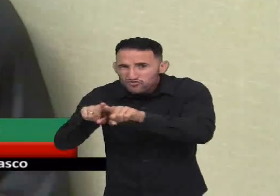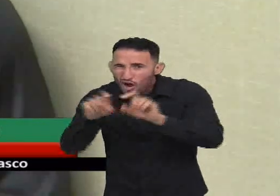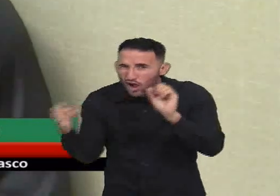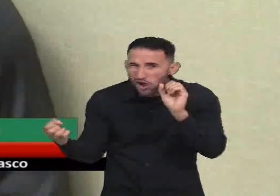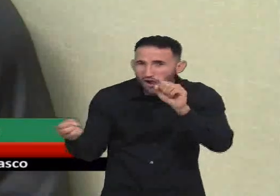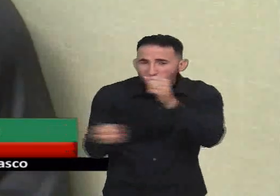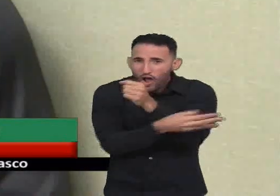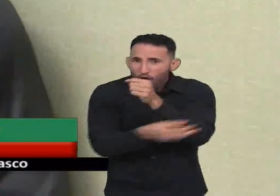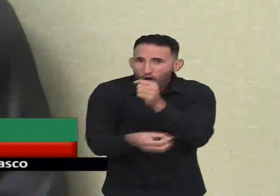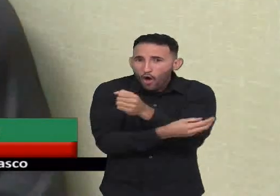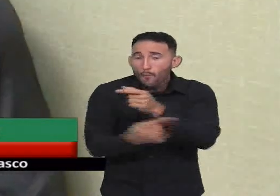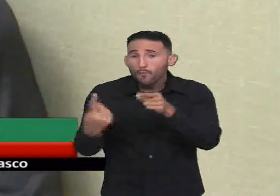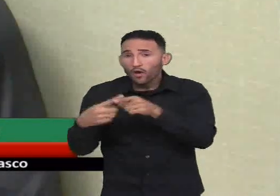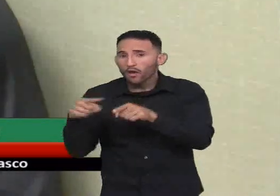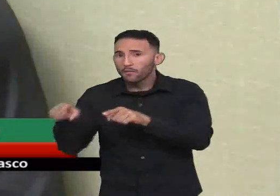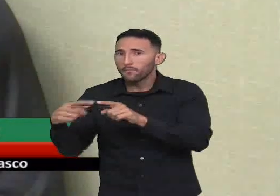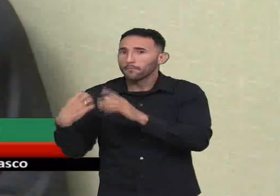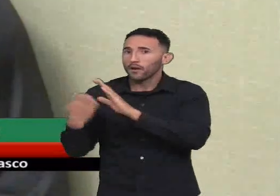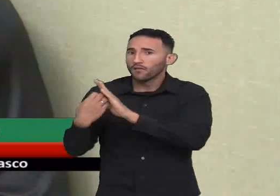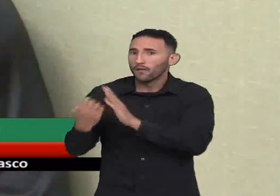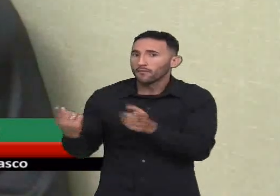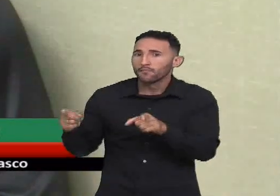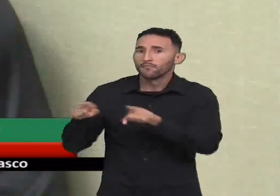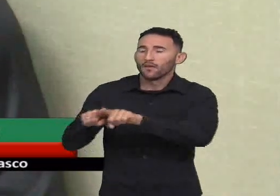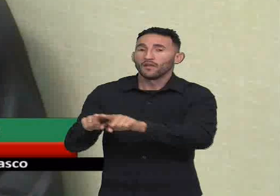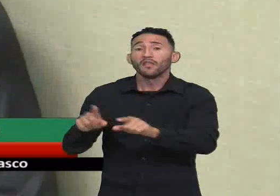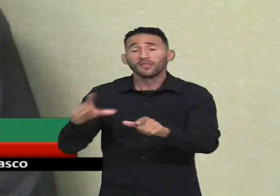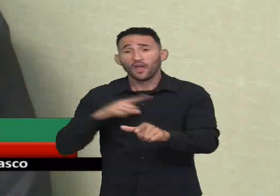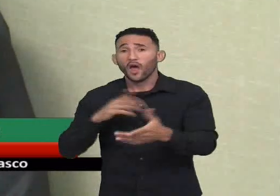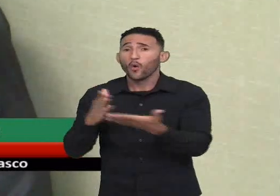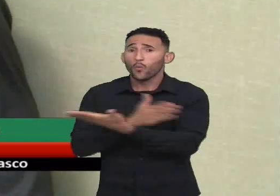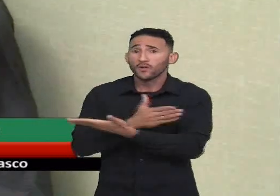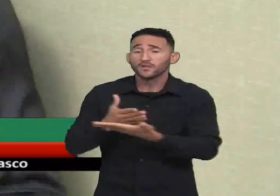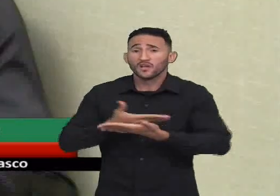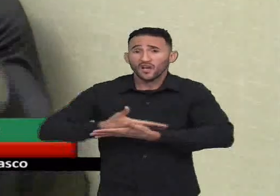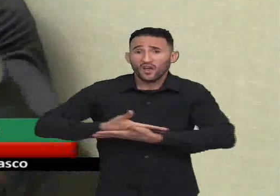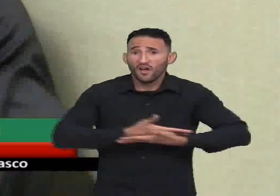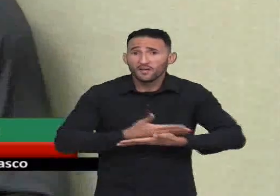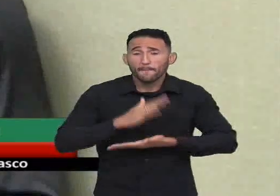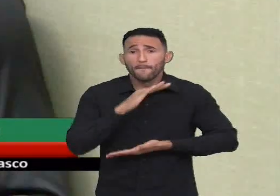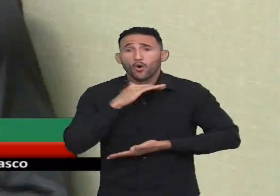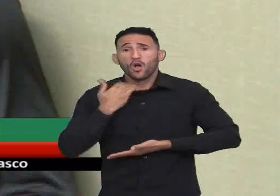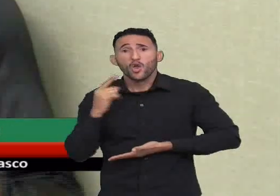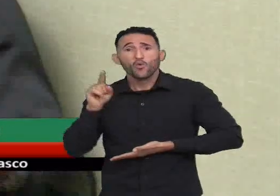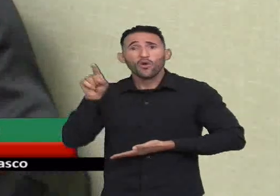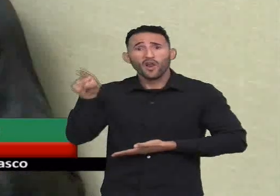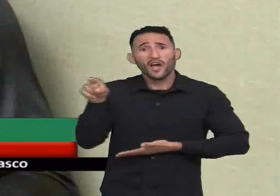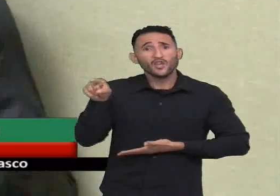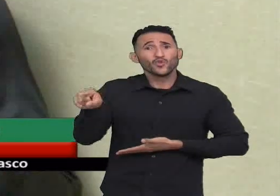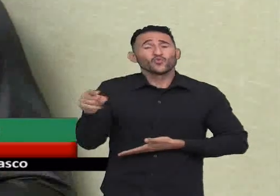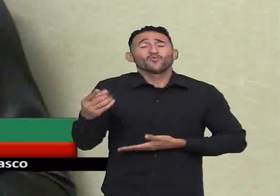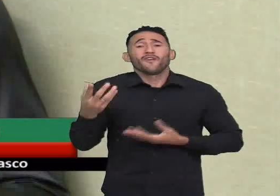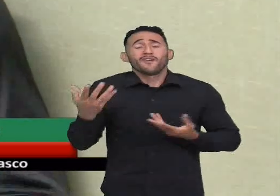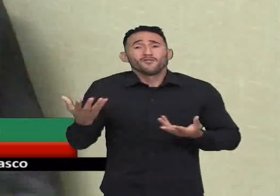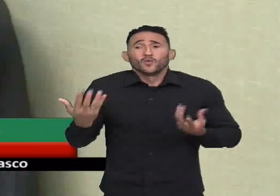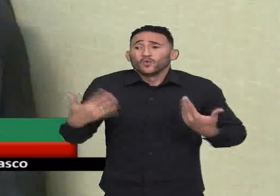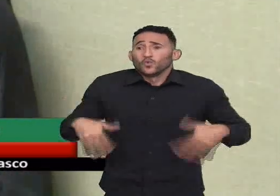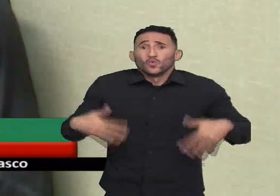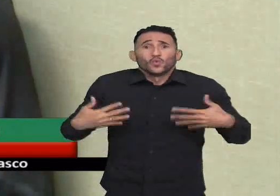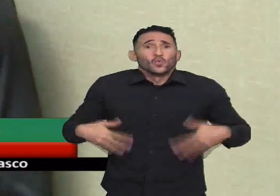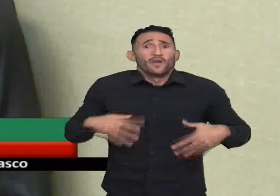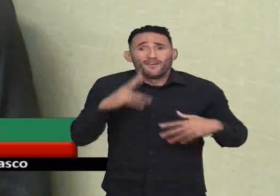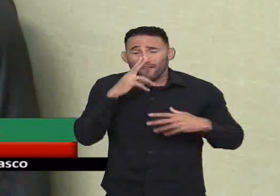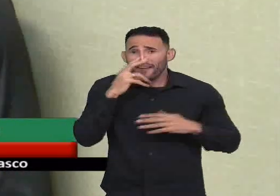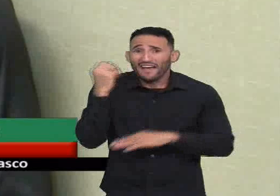das empresas presta serviço para lá e tem bebê morrendo na nossa cidade, é uma falta muito grande essa casa não